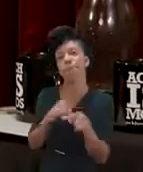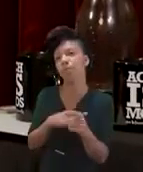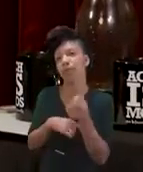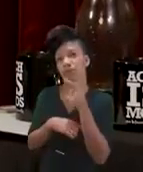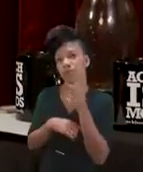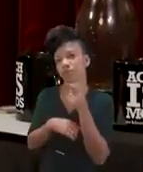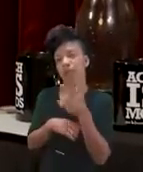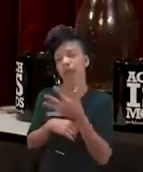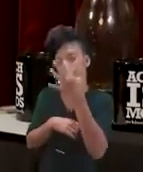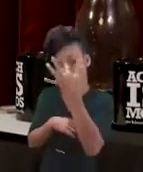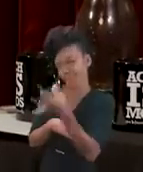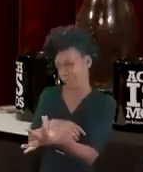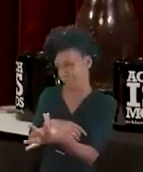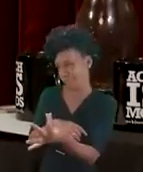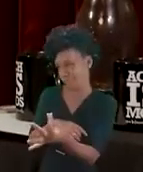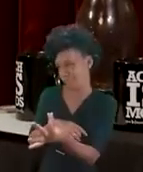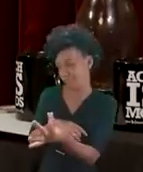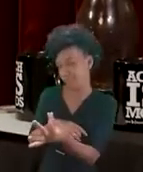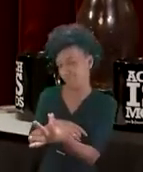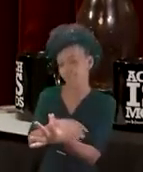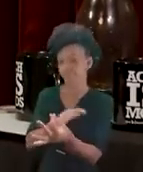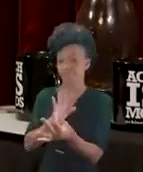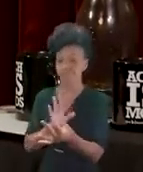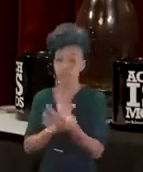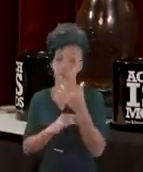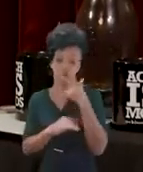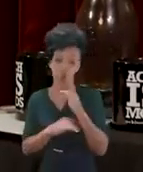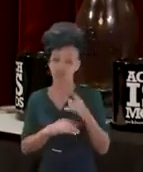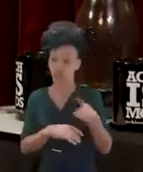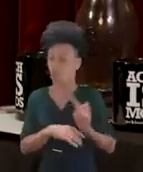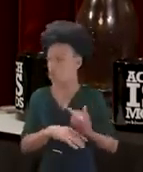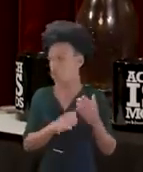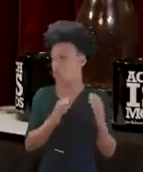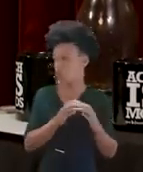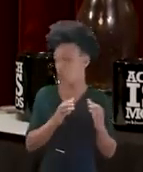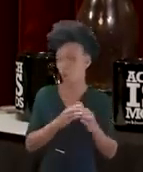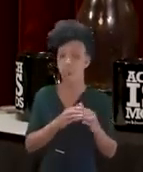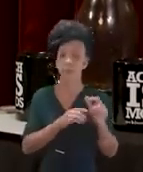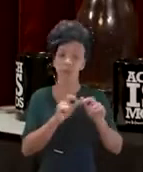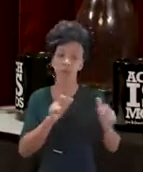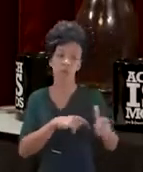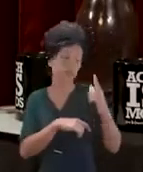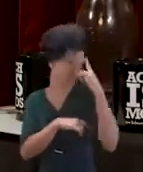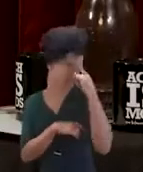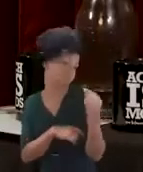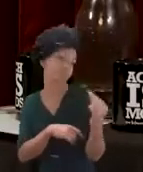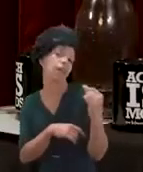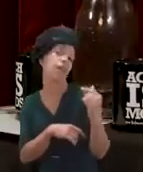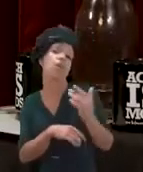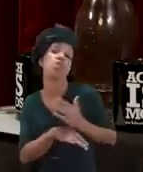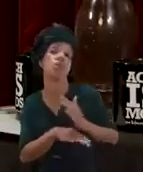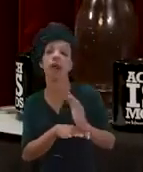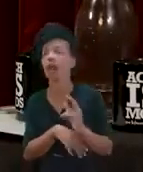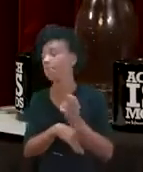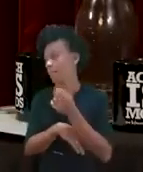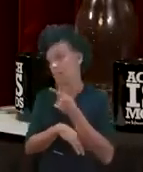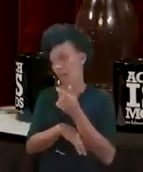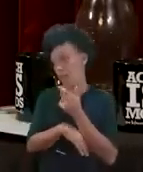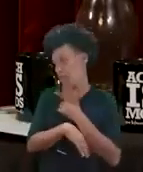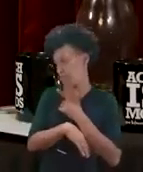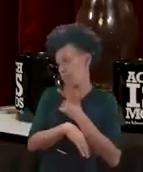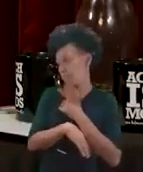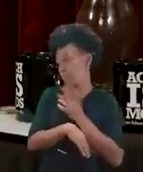proibir as piadas com nariz grande eu acho que nós a comunidade de nariz grandes Não queremos mais